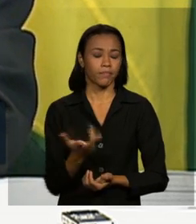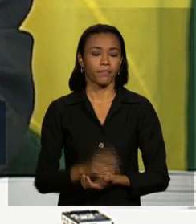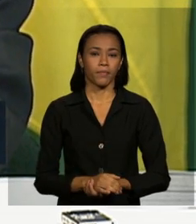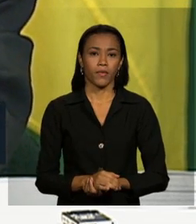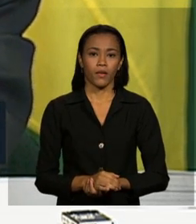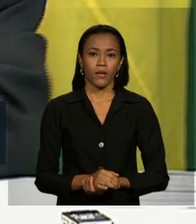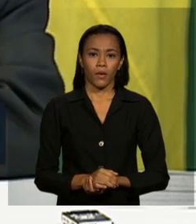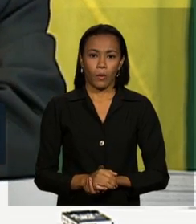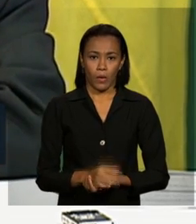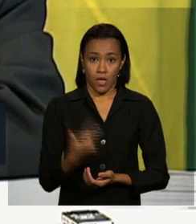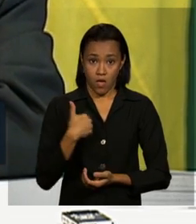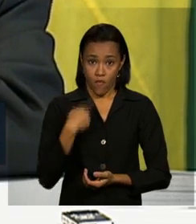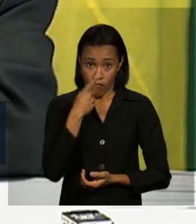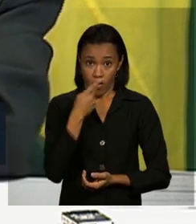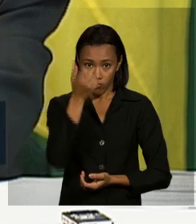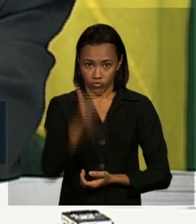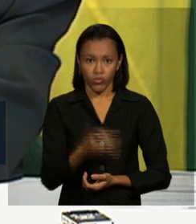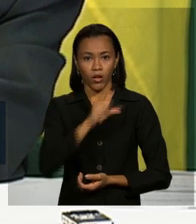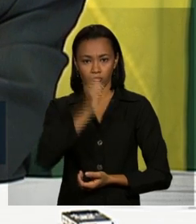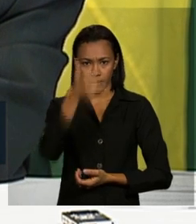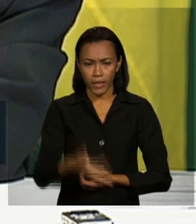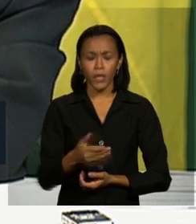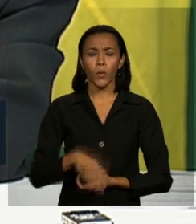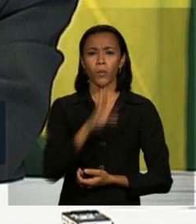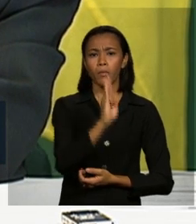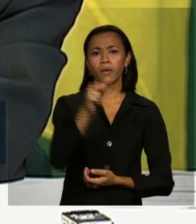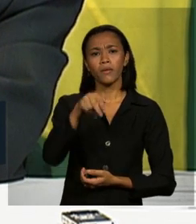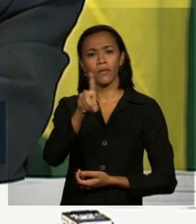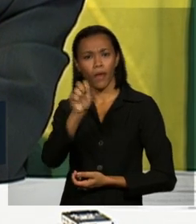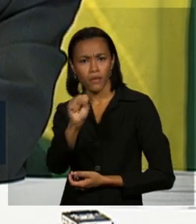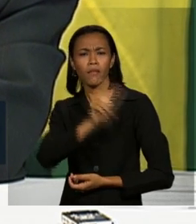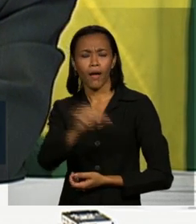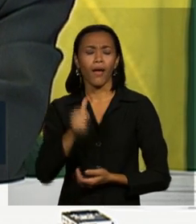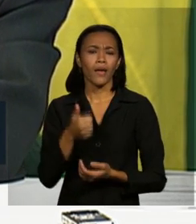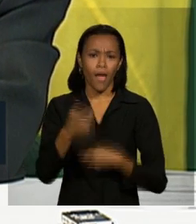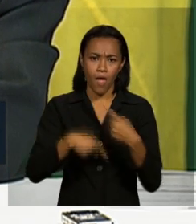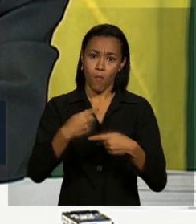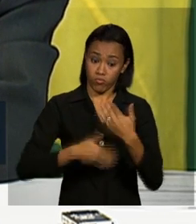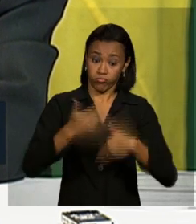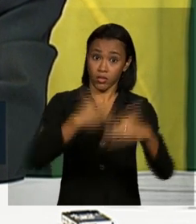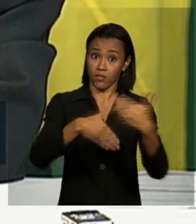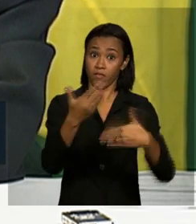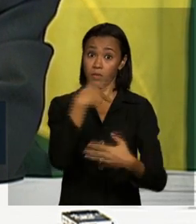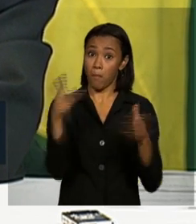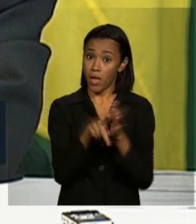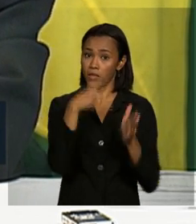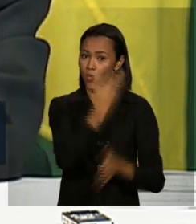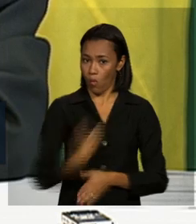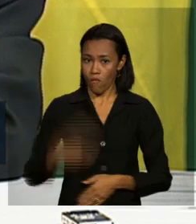eh e eu na minha fala mencionei o BNDS como grande agência de desenvolvimento do governo